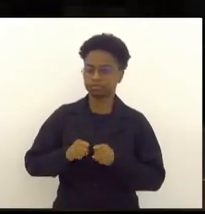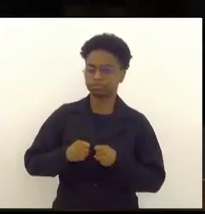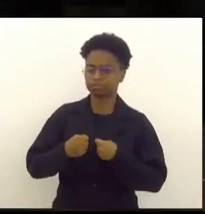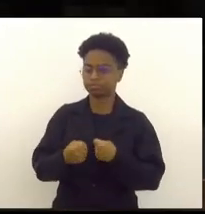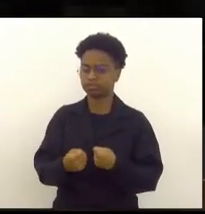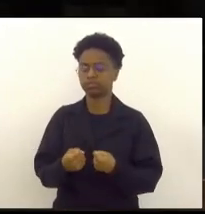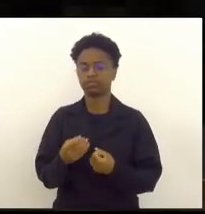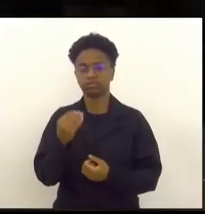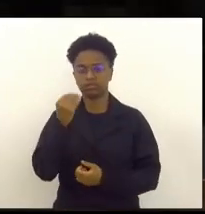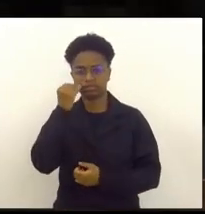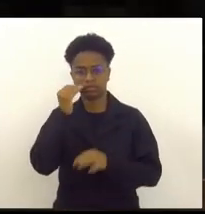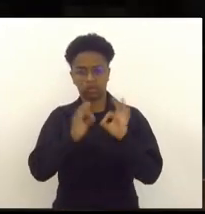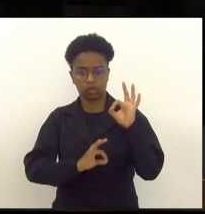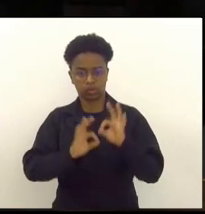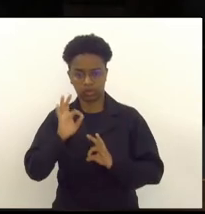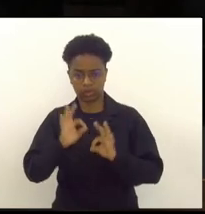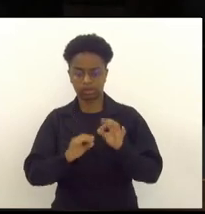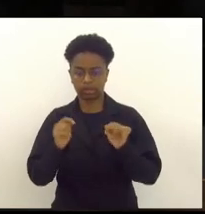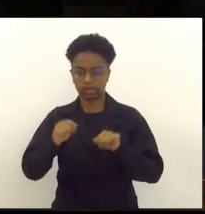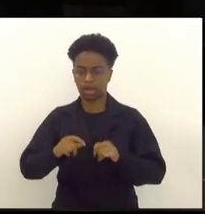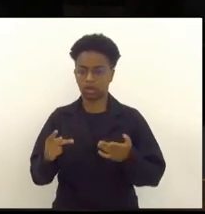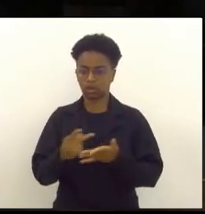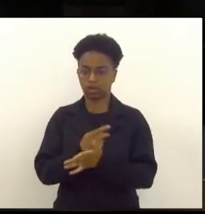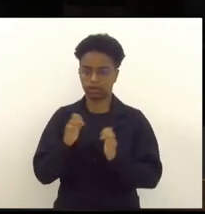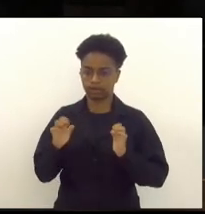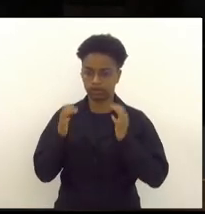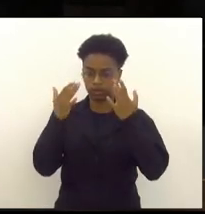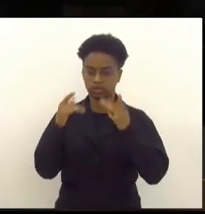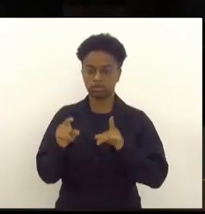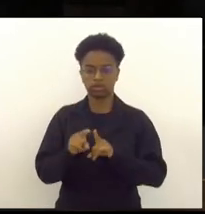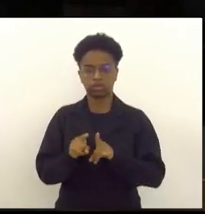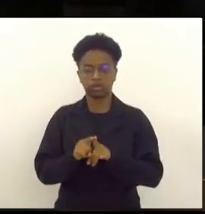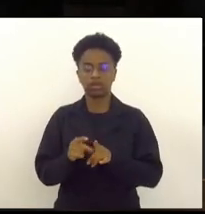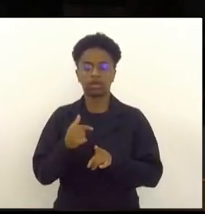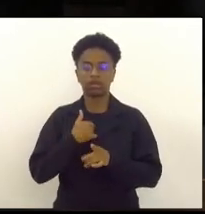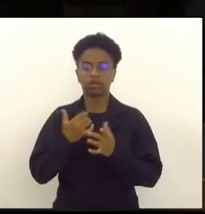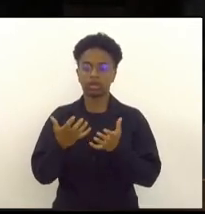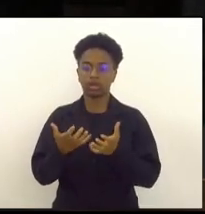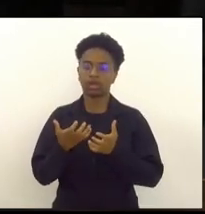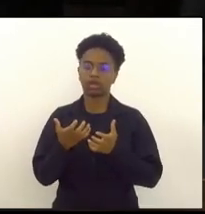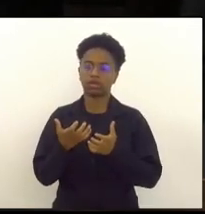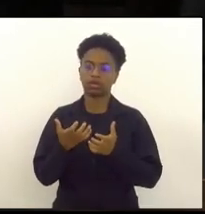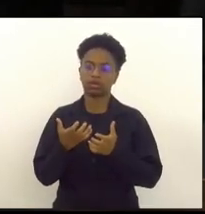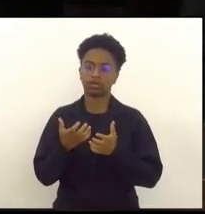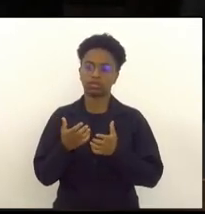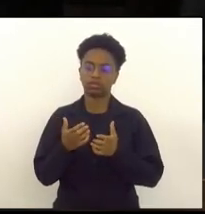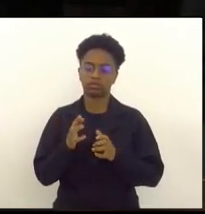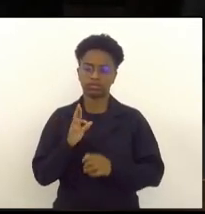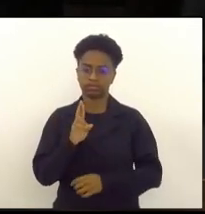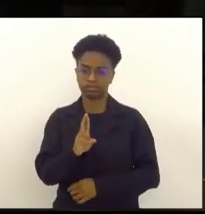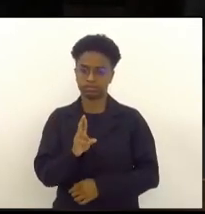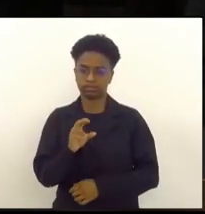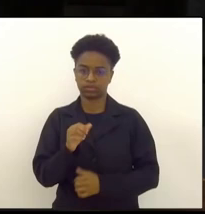muito para que pudesse acontecer esse evento. E eu quero aqui, na pessoa da minha assessora